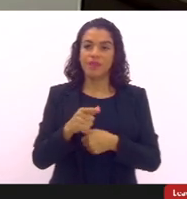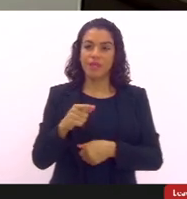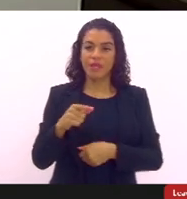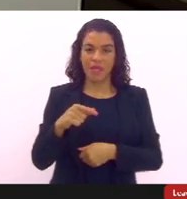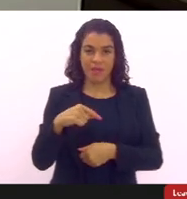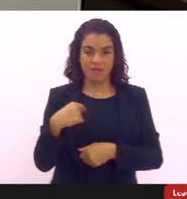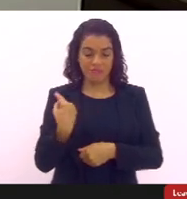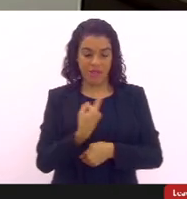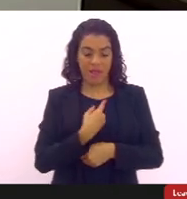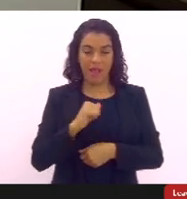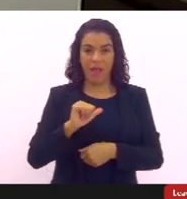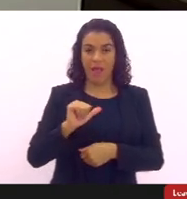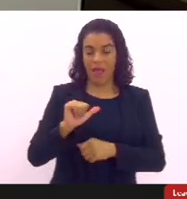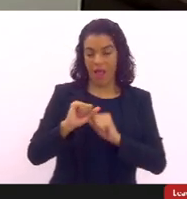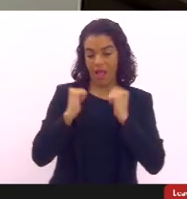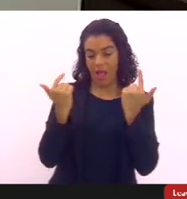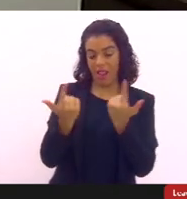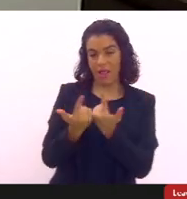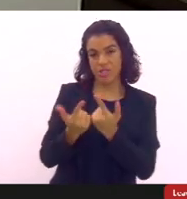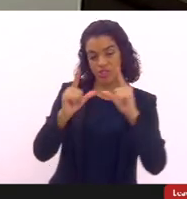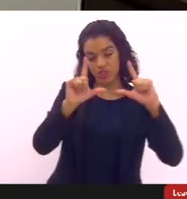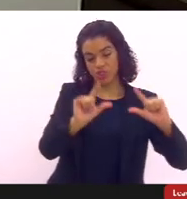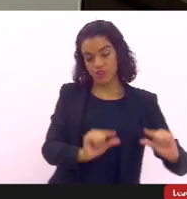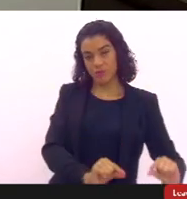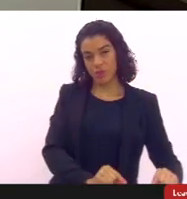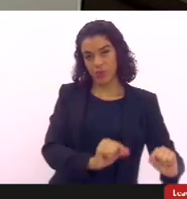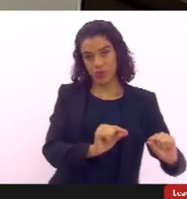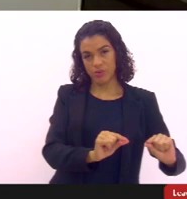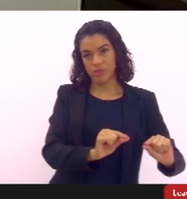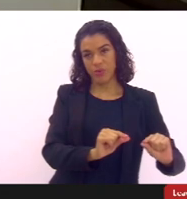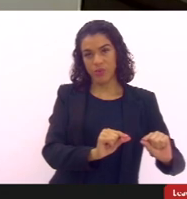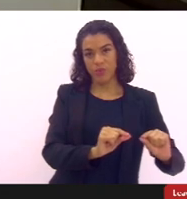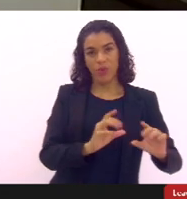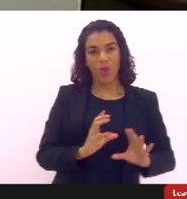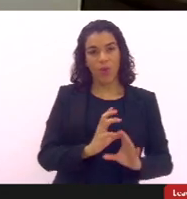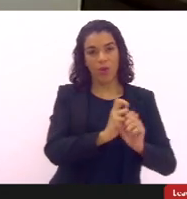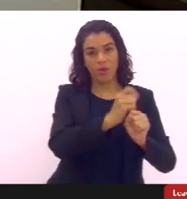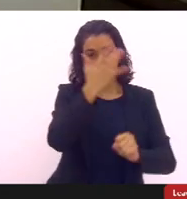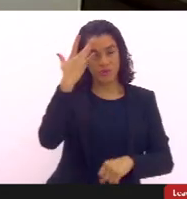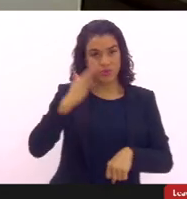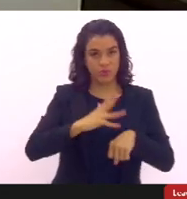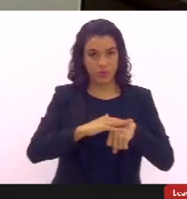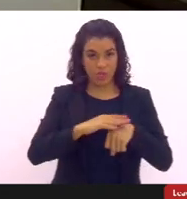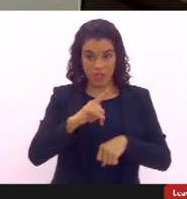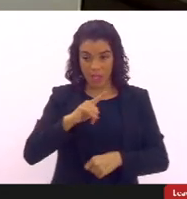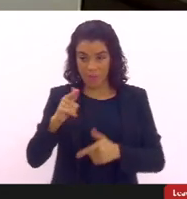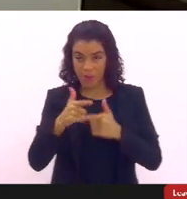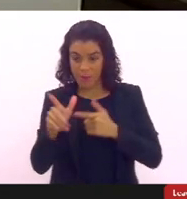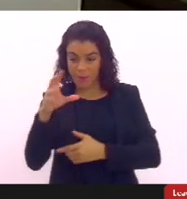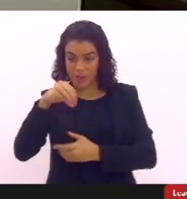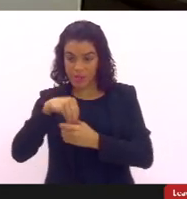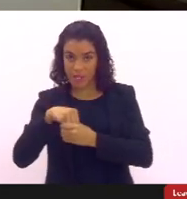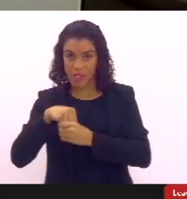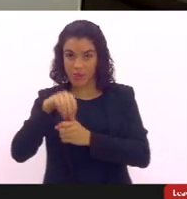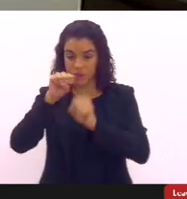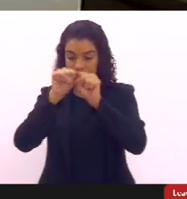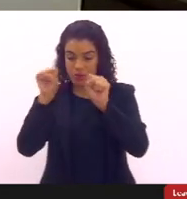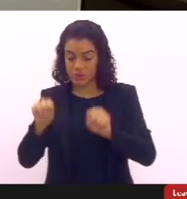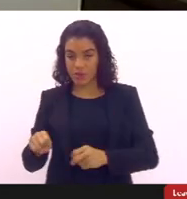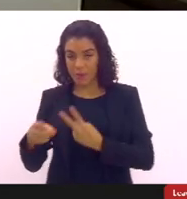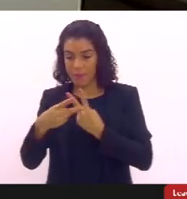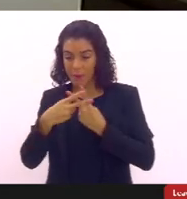importante ao enfrentamento e à redução desses índices. Então, se existe um problema no sistema penitenciário, o